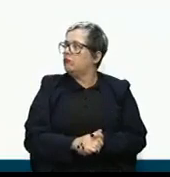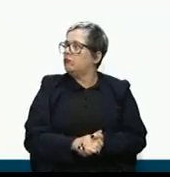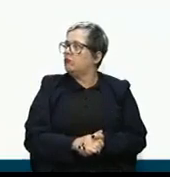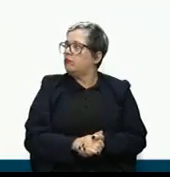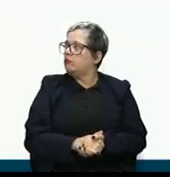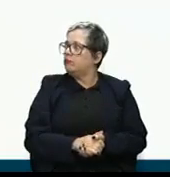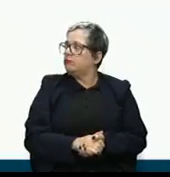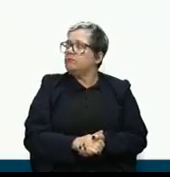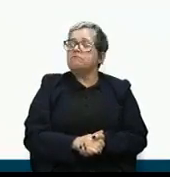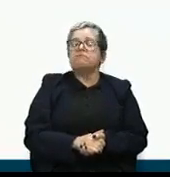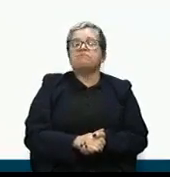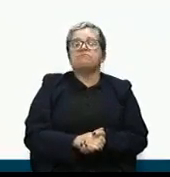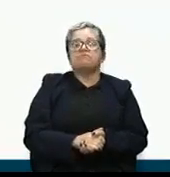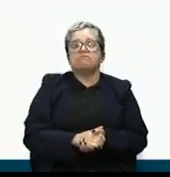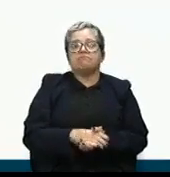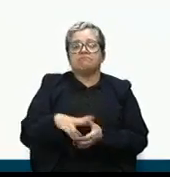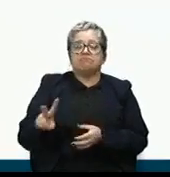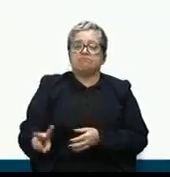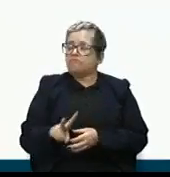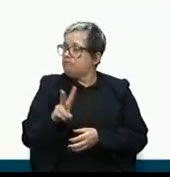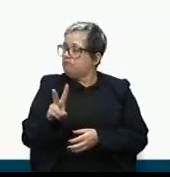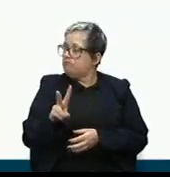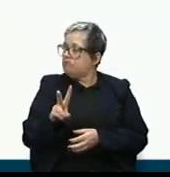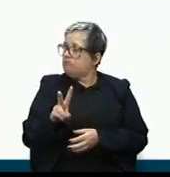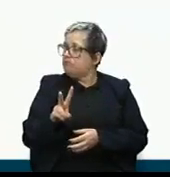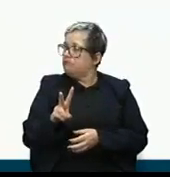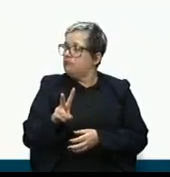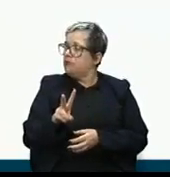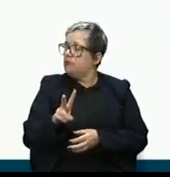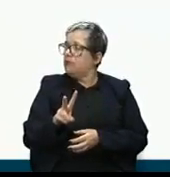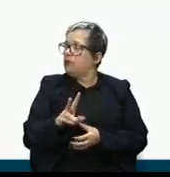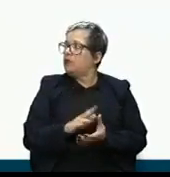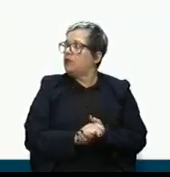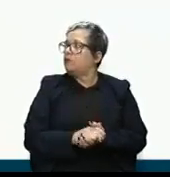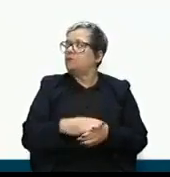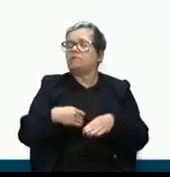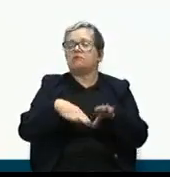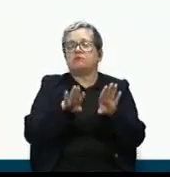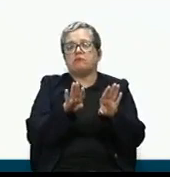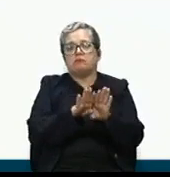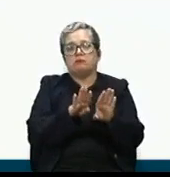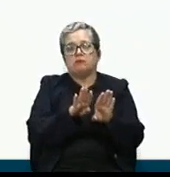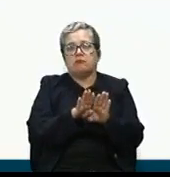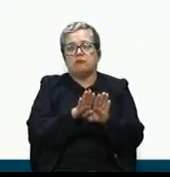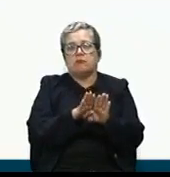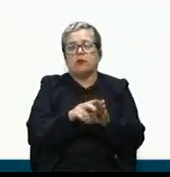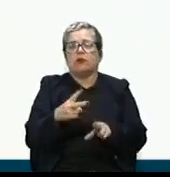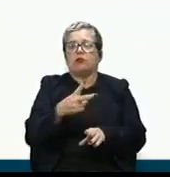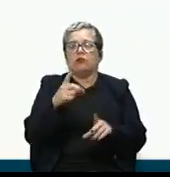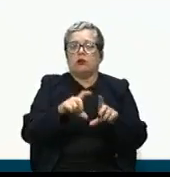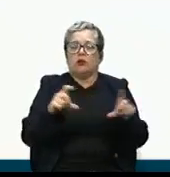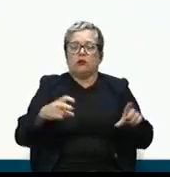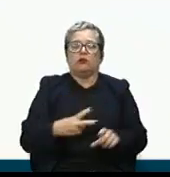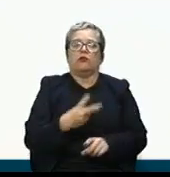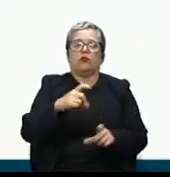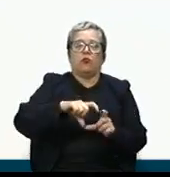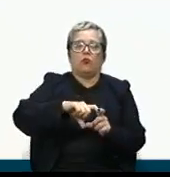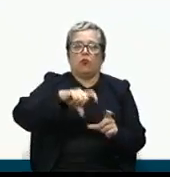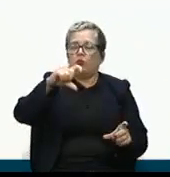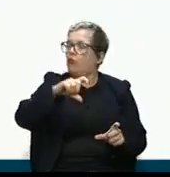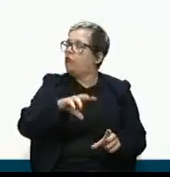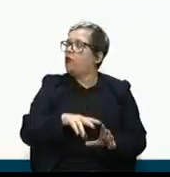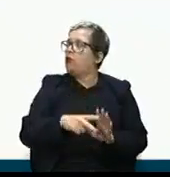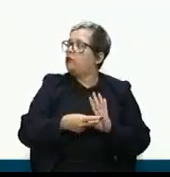eu tenho que corresponder com o valor da matriz A, que também está na segunda linha, segunda coluna. Então,